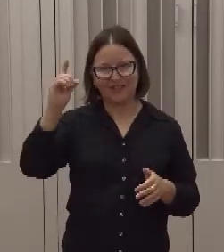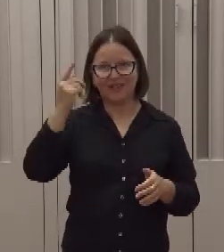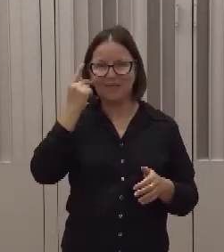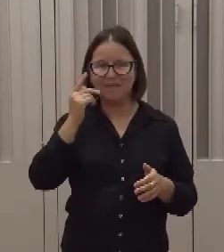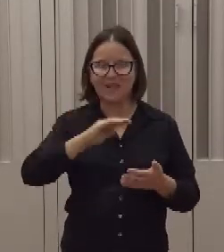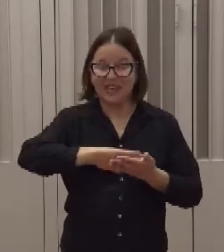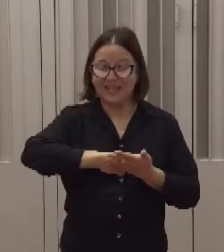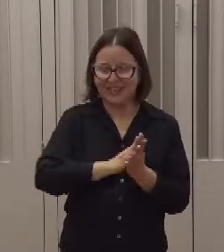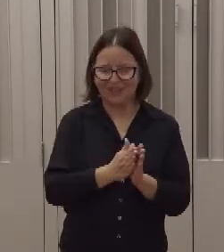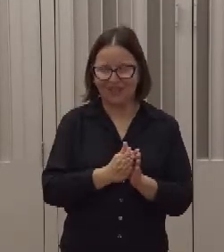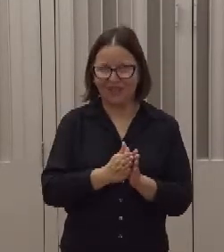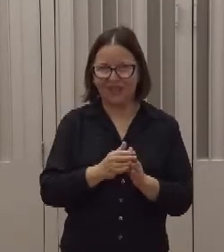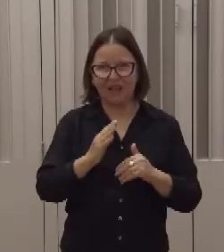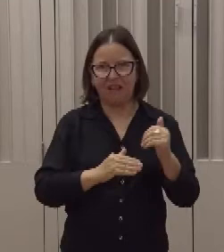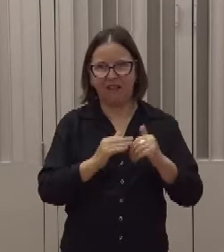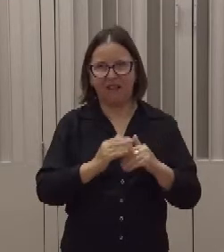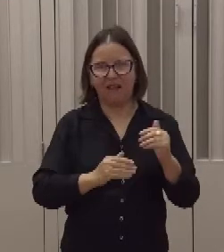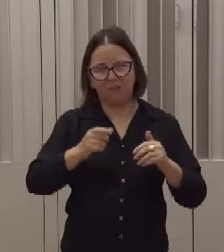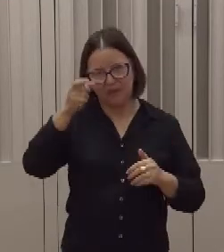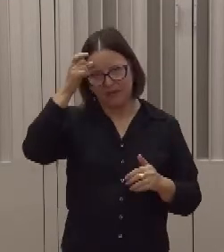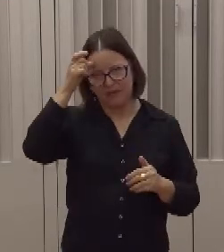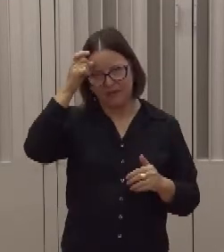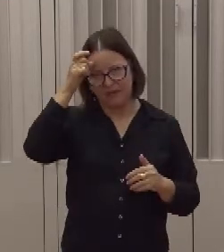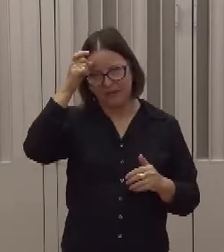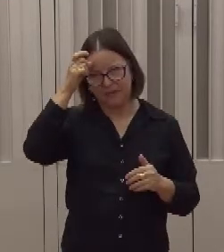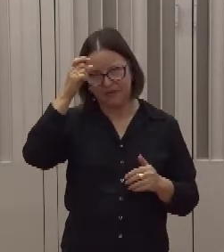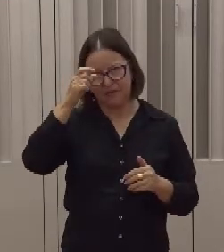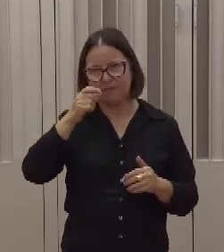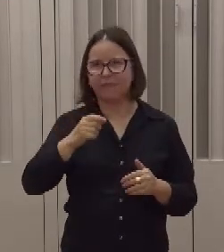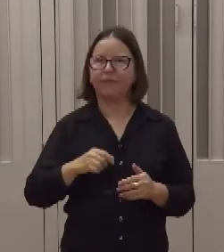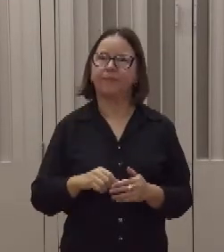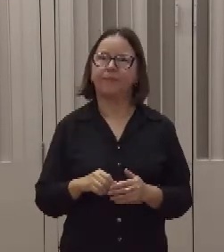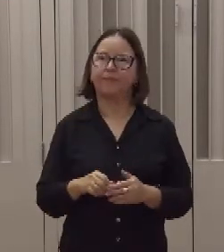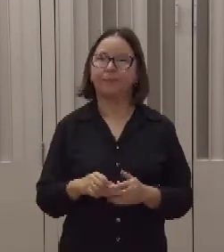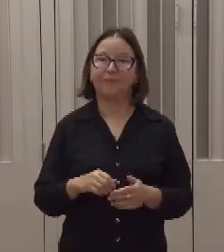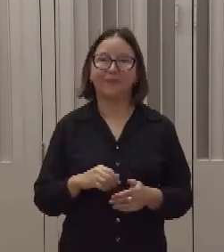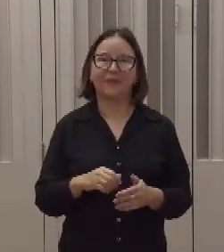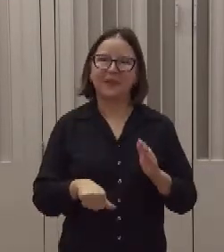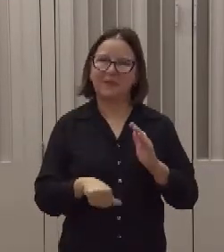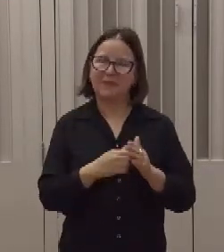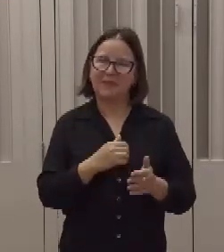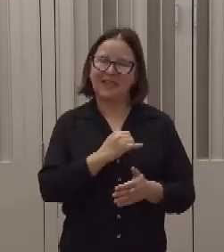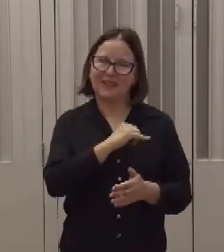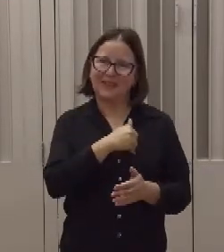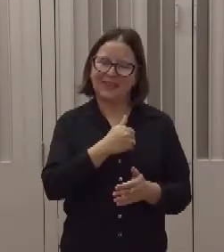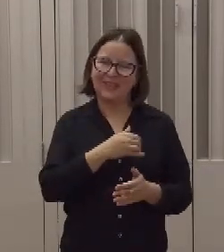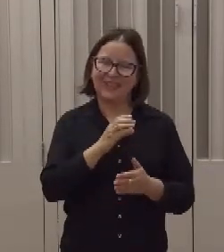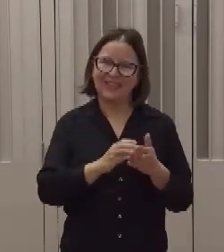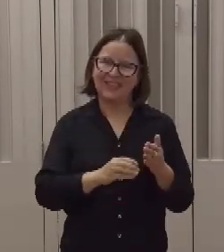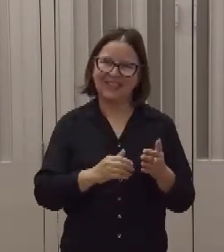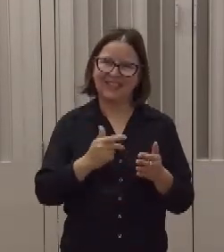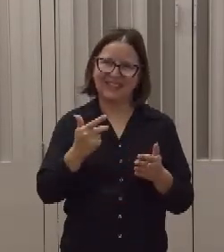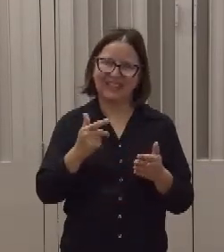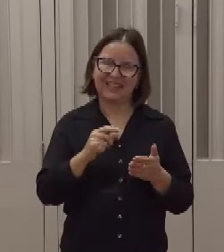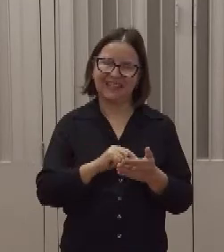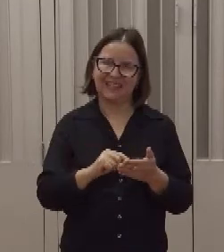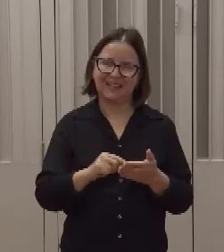obras do diabo, o pecado. 1 João 3, 7 e 8.